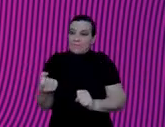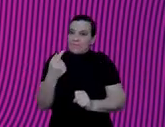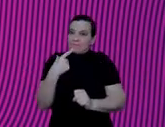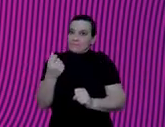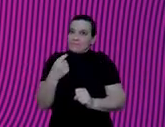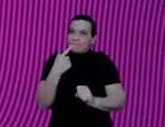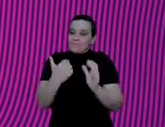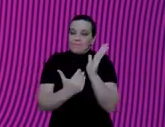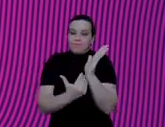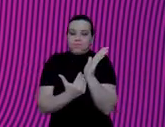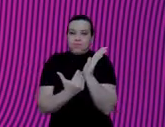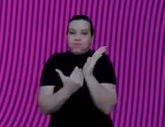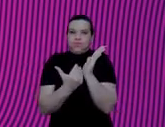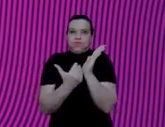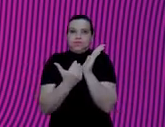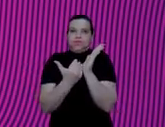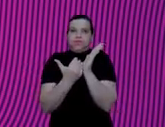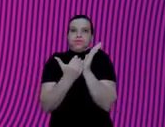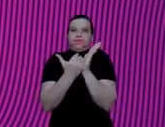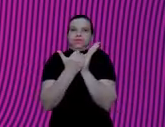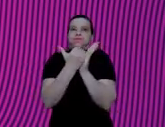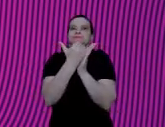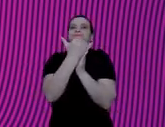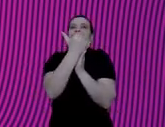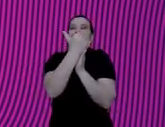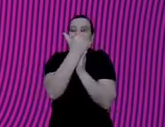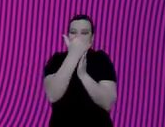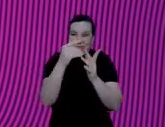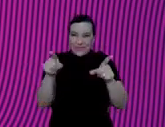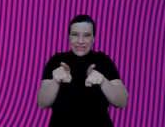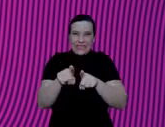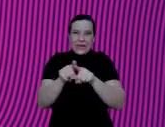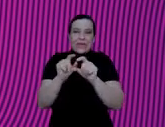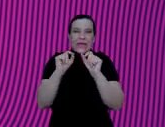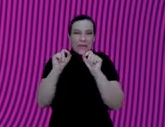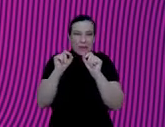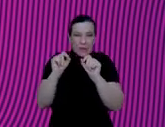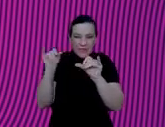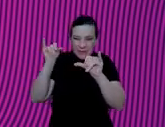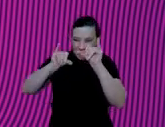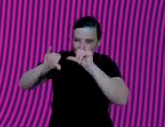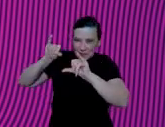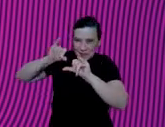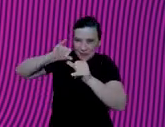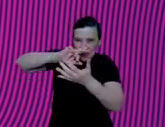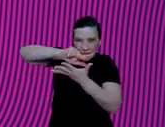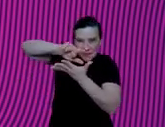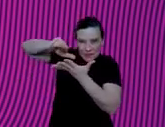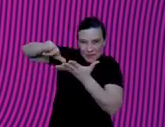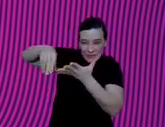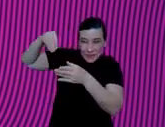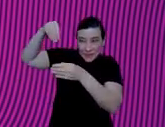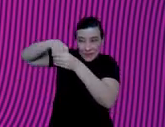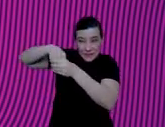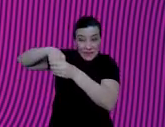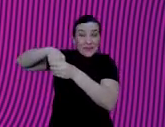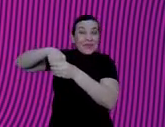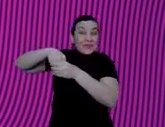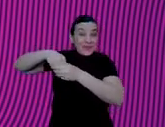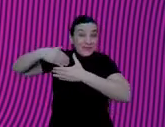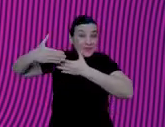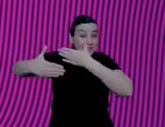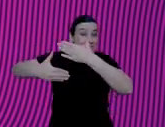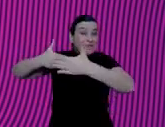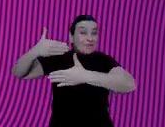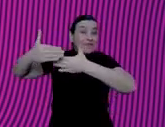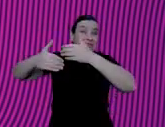pequenas diferenças na concentração da substância podem ser fatais, né? Isso vai explicando, então, a disparada de mortes